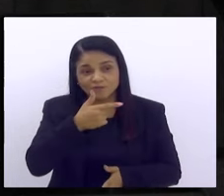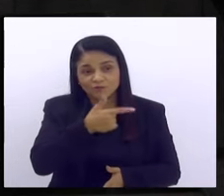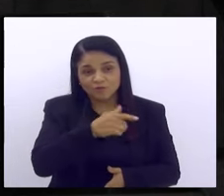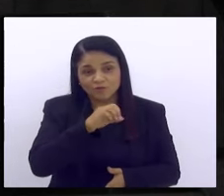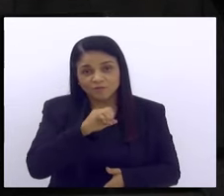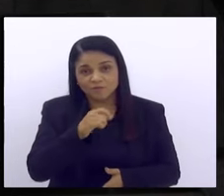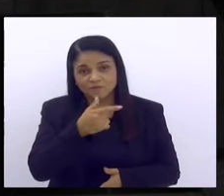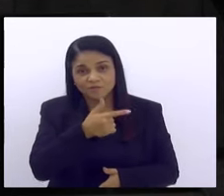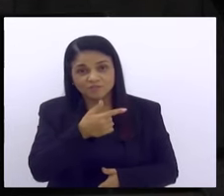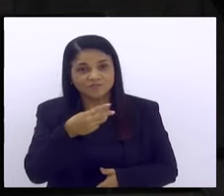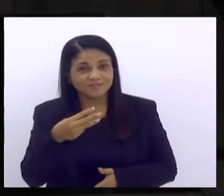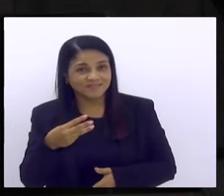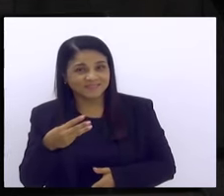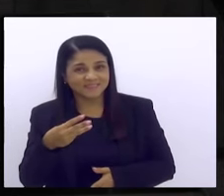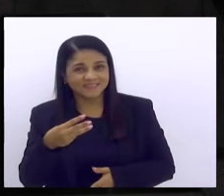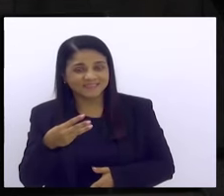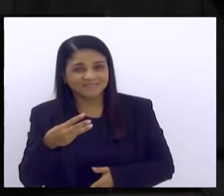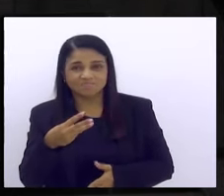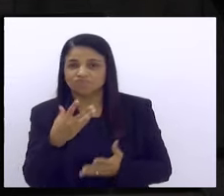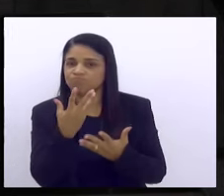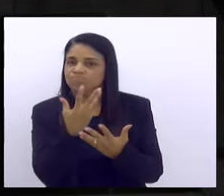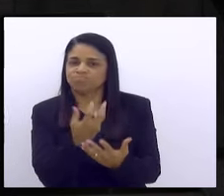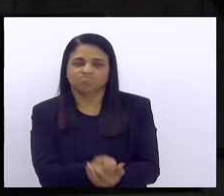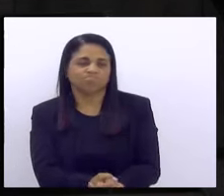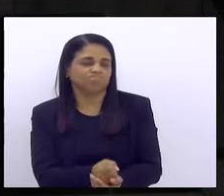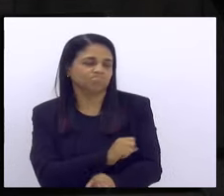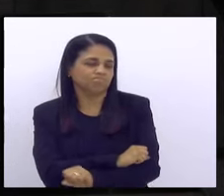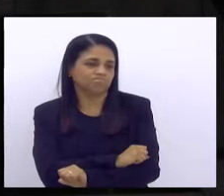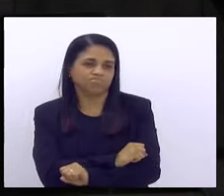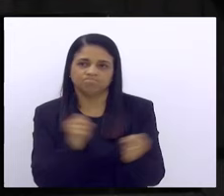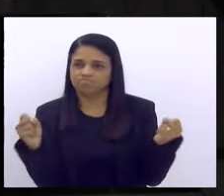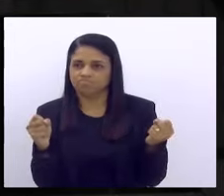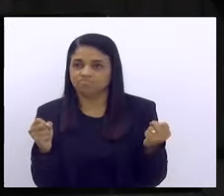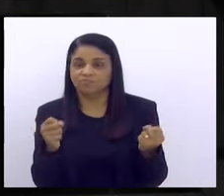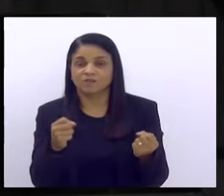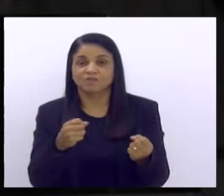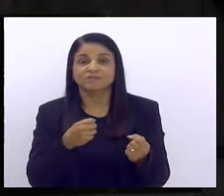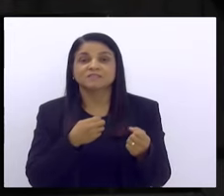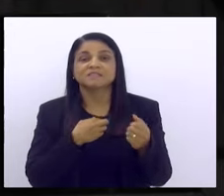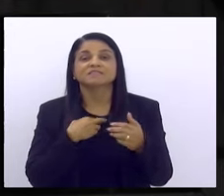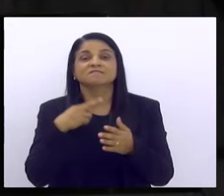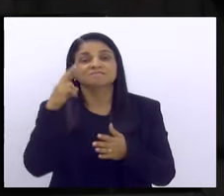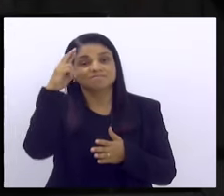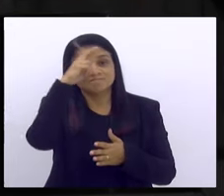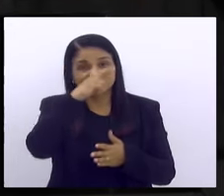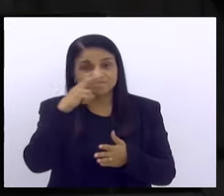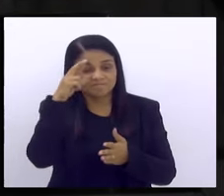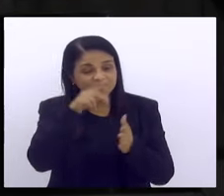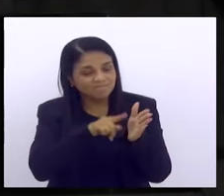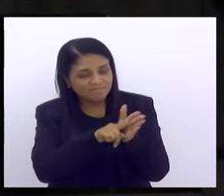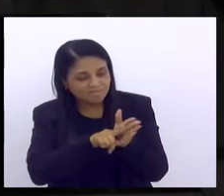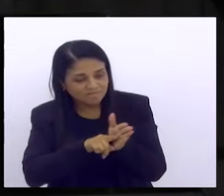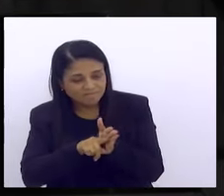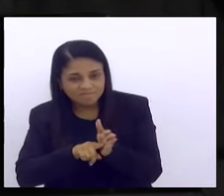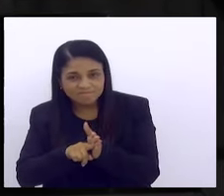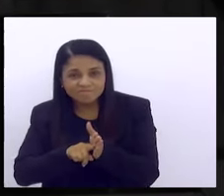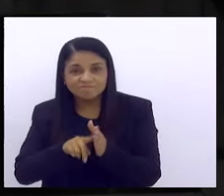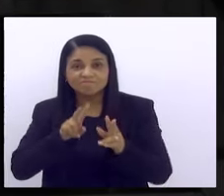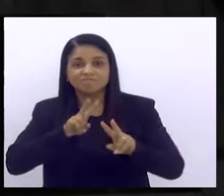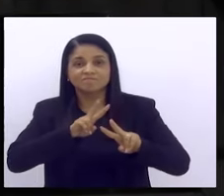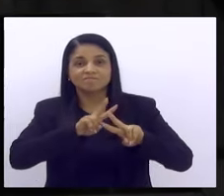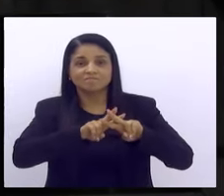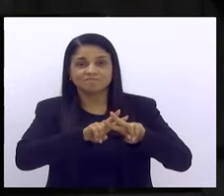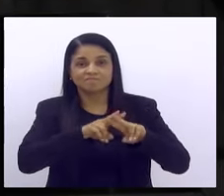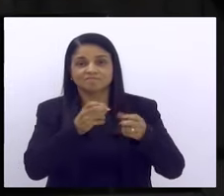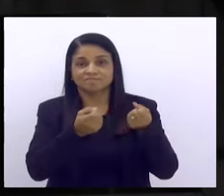2023. Algo inaceitável, deputado Rodrigo Amorim. Veículos vistoriados 2023 estavam sendo presos